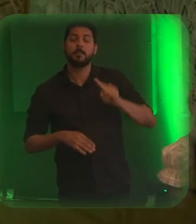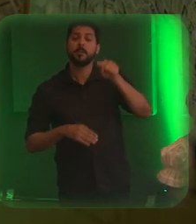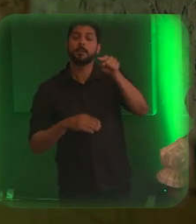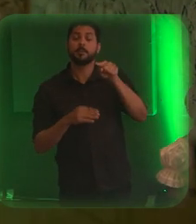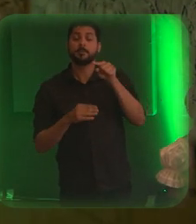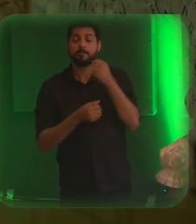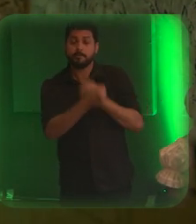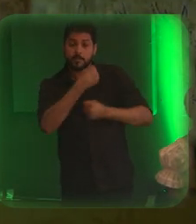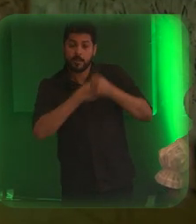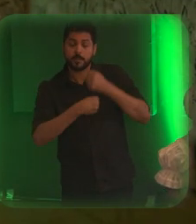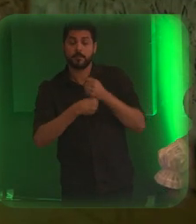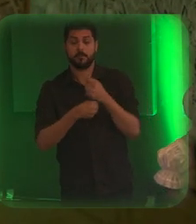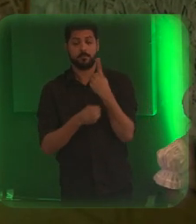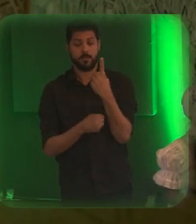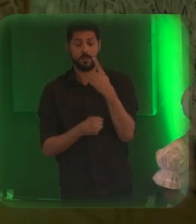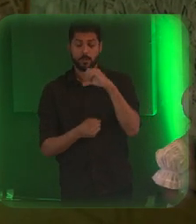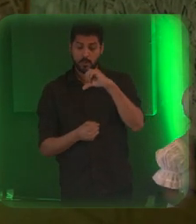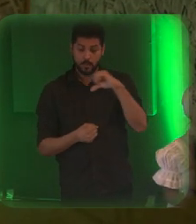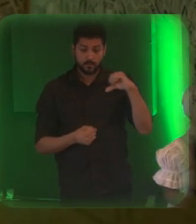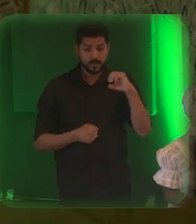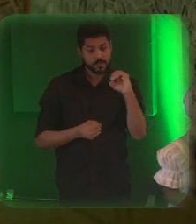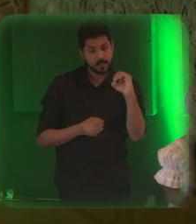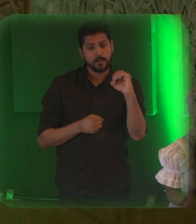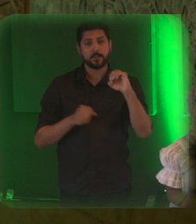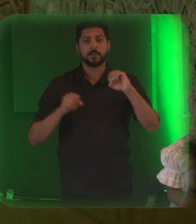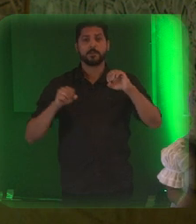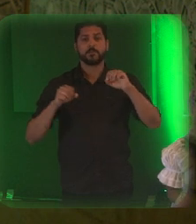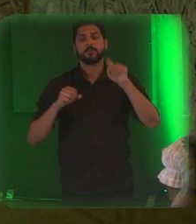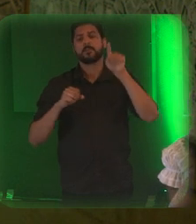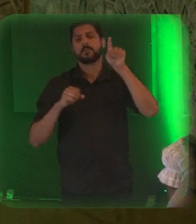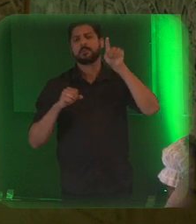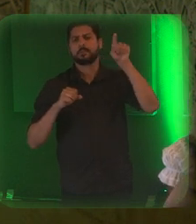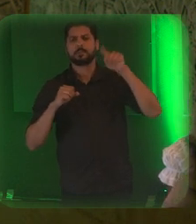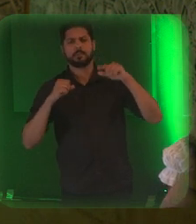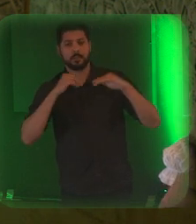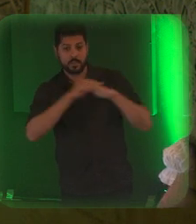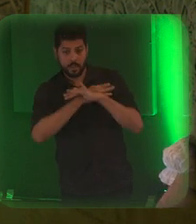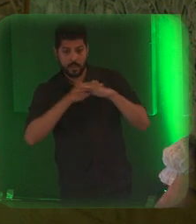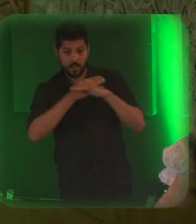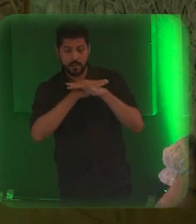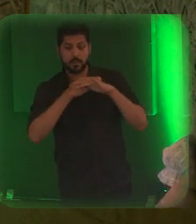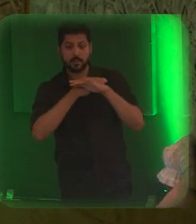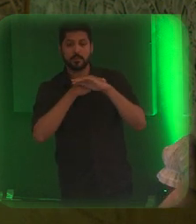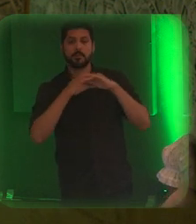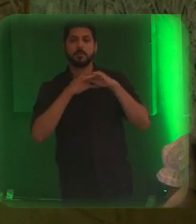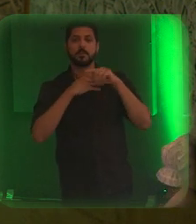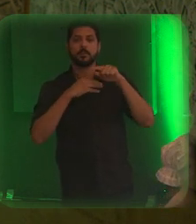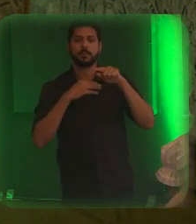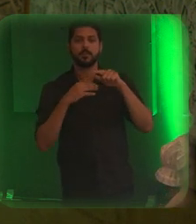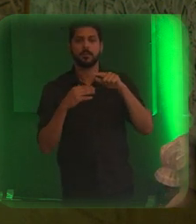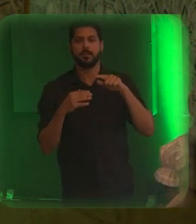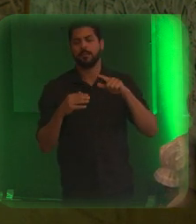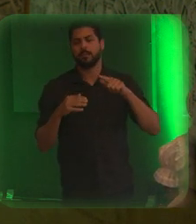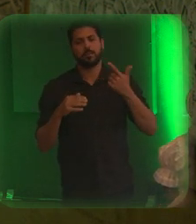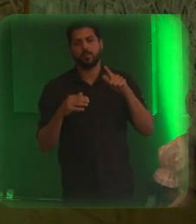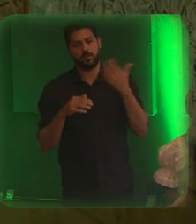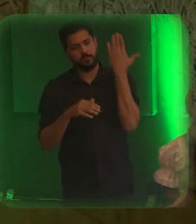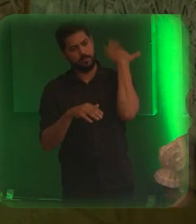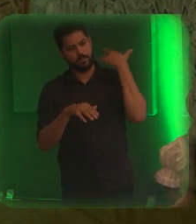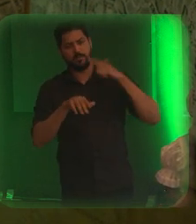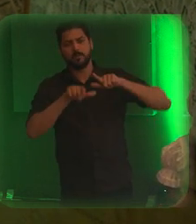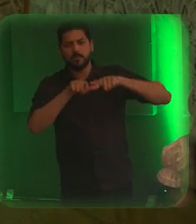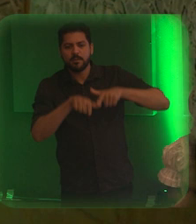1900, quando veio a laicidade no Brasil, essa laicidade não veio para os terreiros de Candomblé.